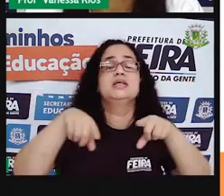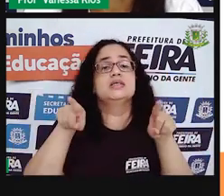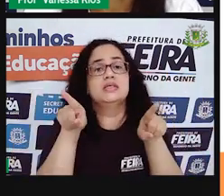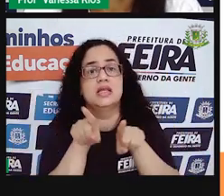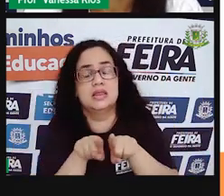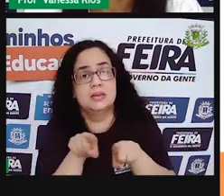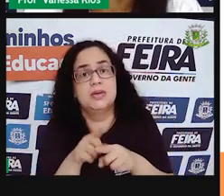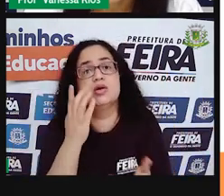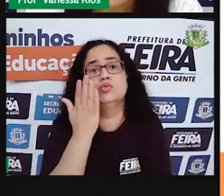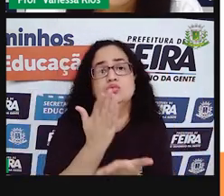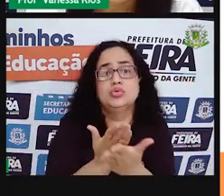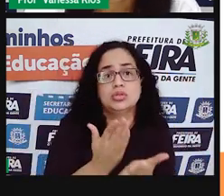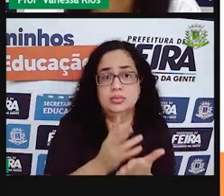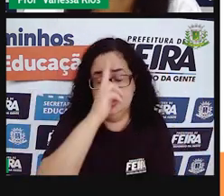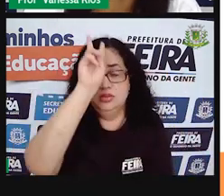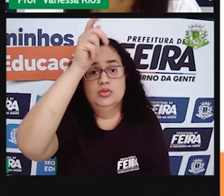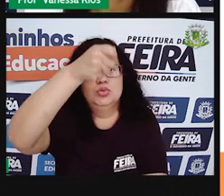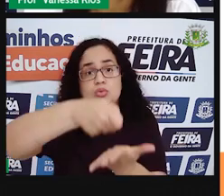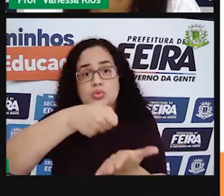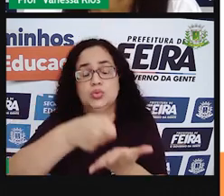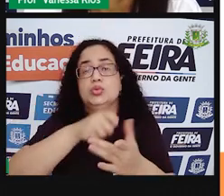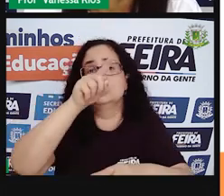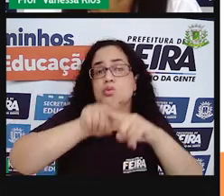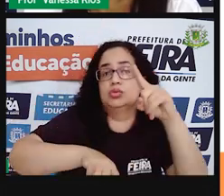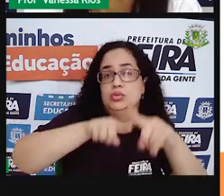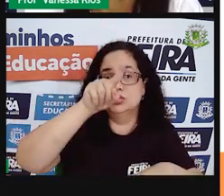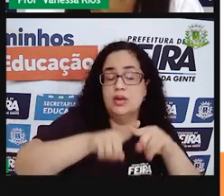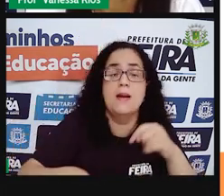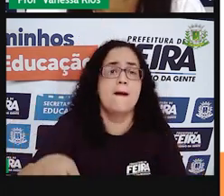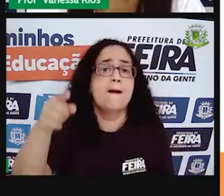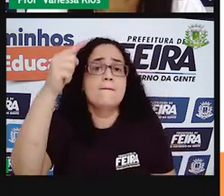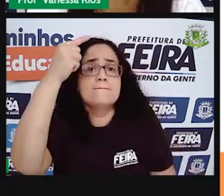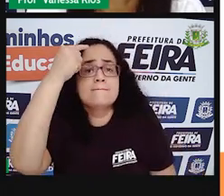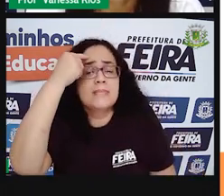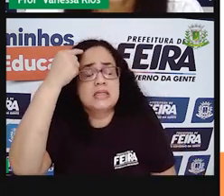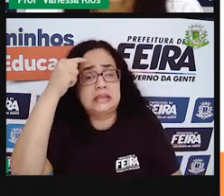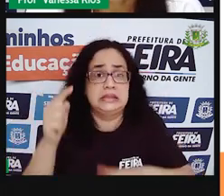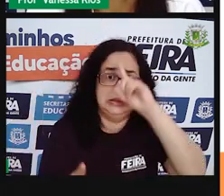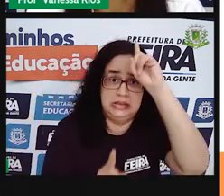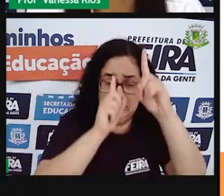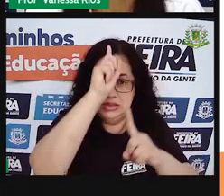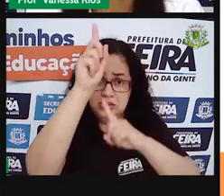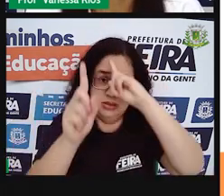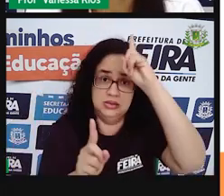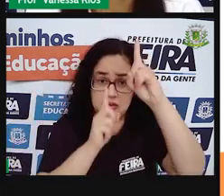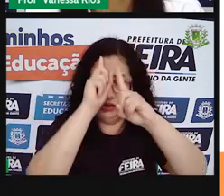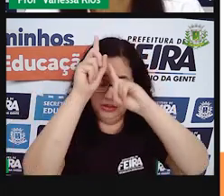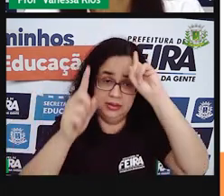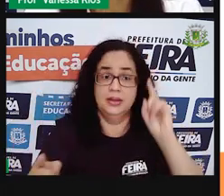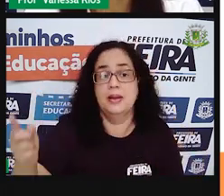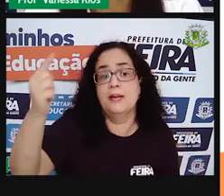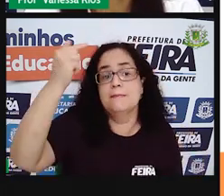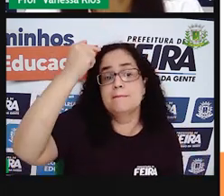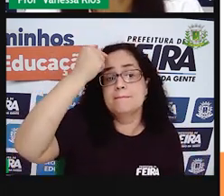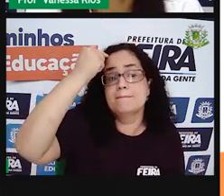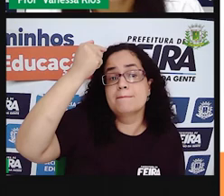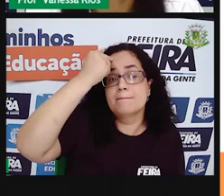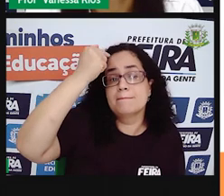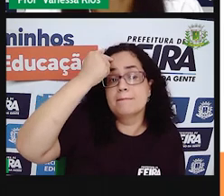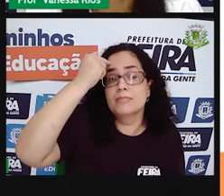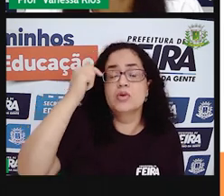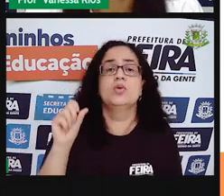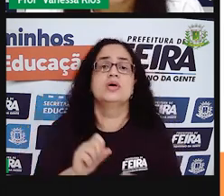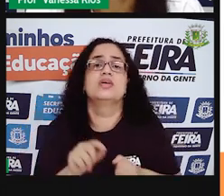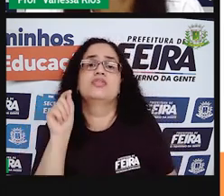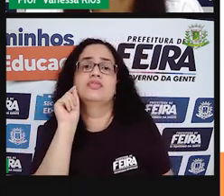estudar sobre a resistência dos materiais. Ao pensar nas invenções, né? Ao pensar aí nas coisas que precisavam ser